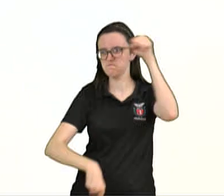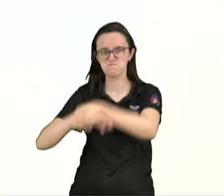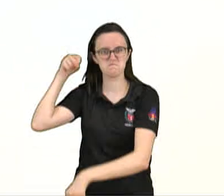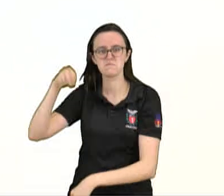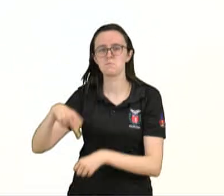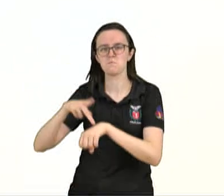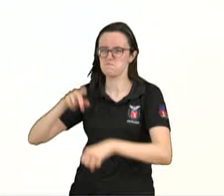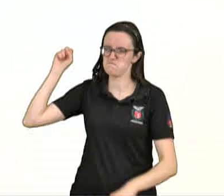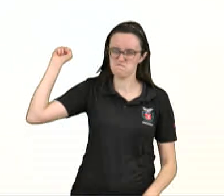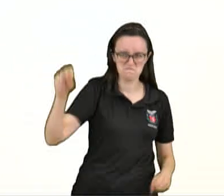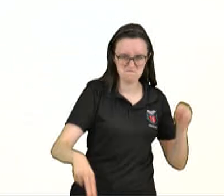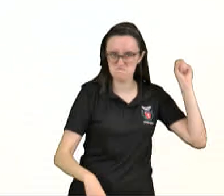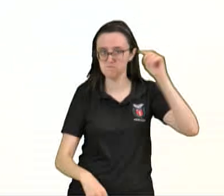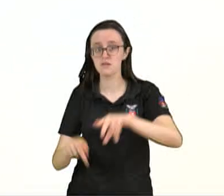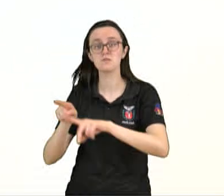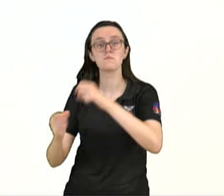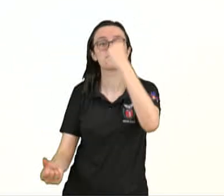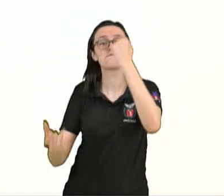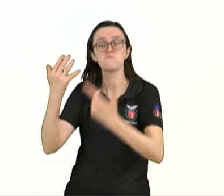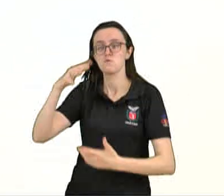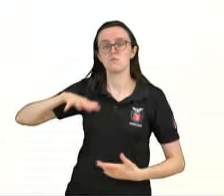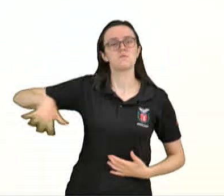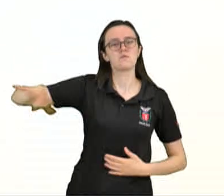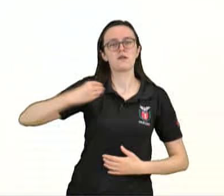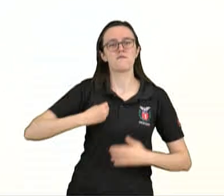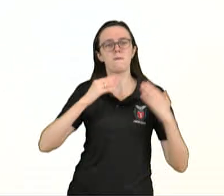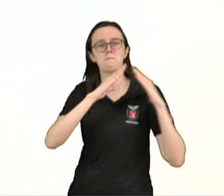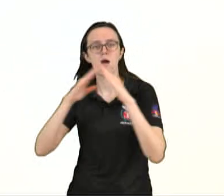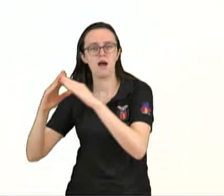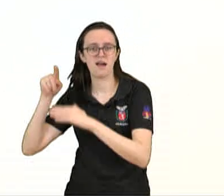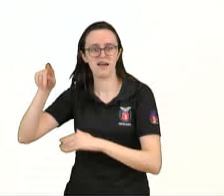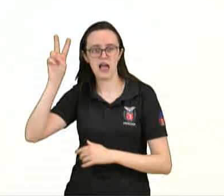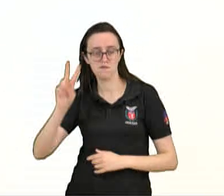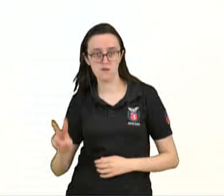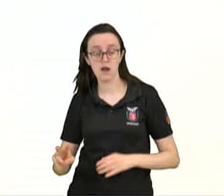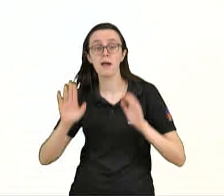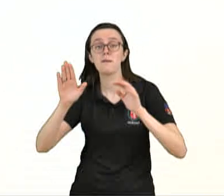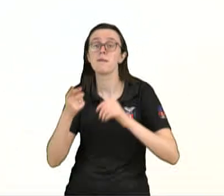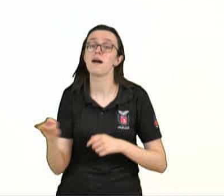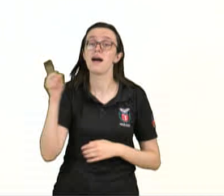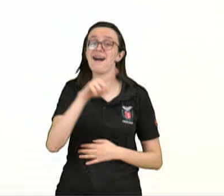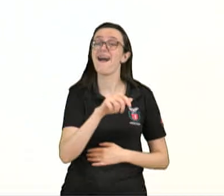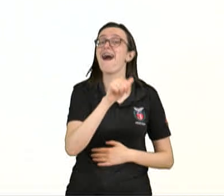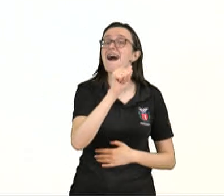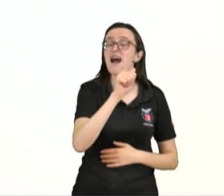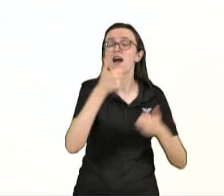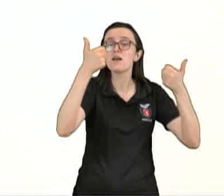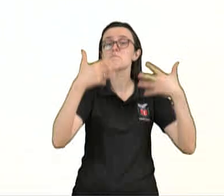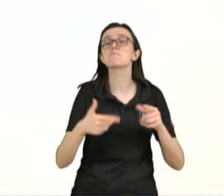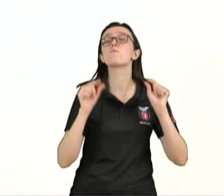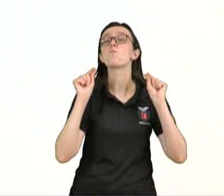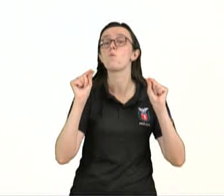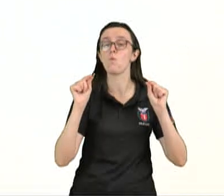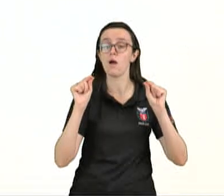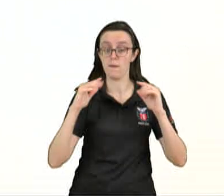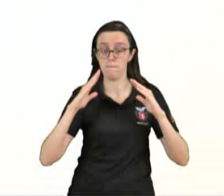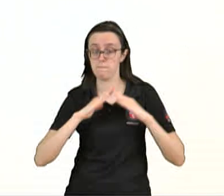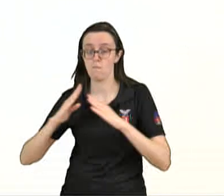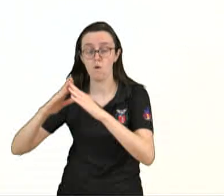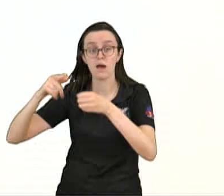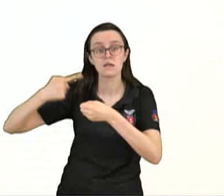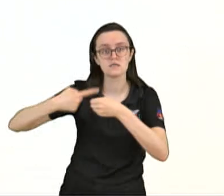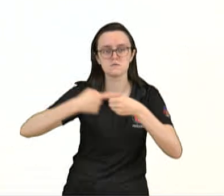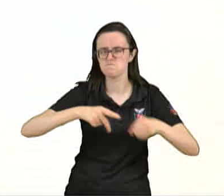com pedras e atearam fogo no acampamento. E no texto A, está escrito que os moradores da cidade